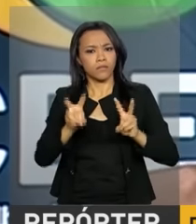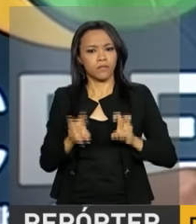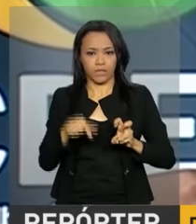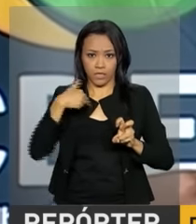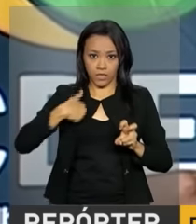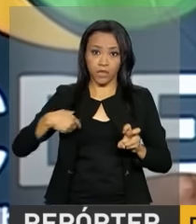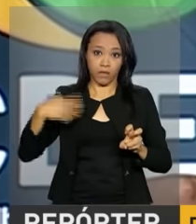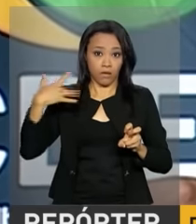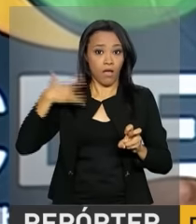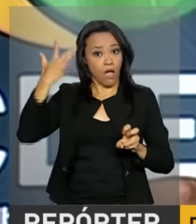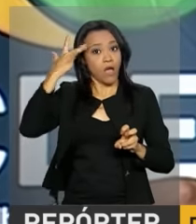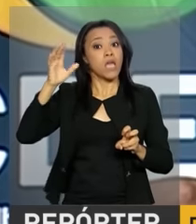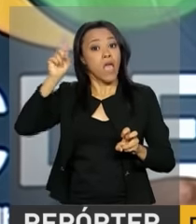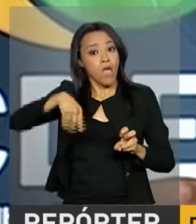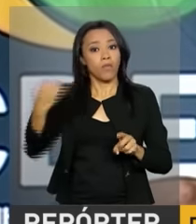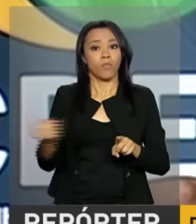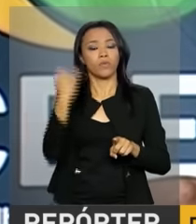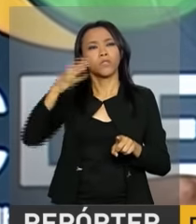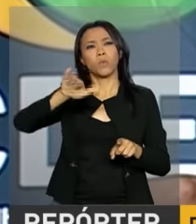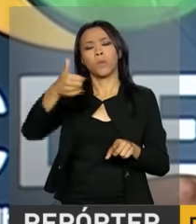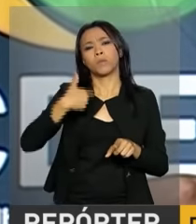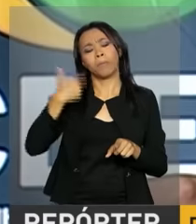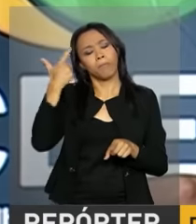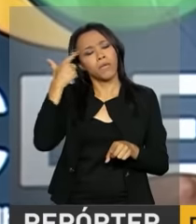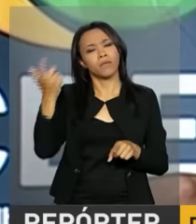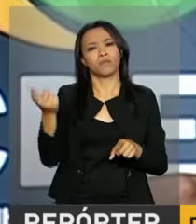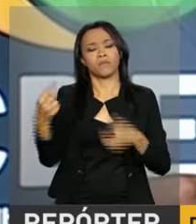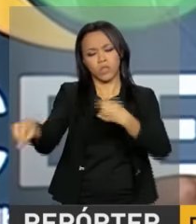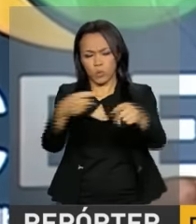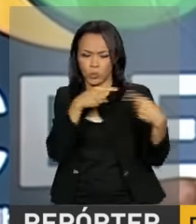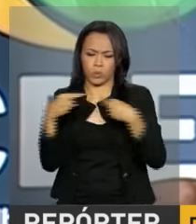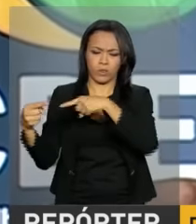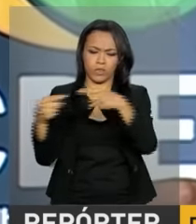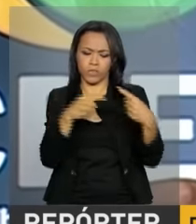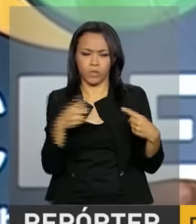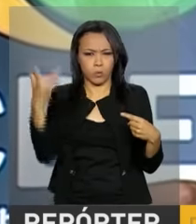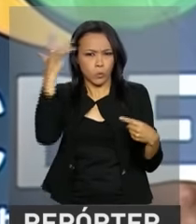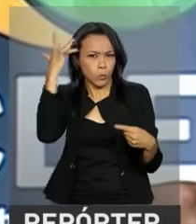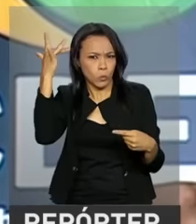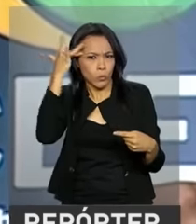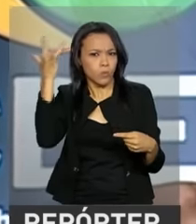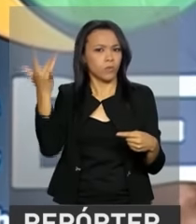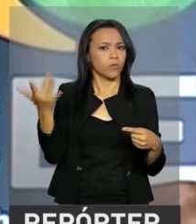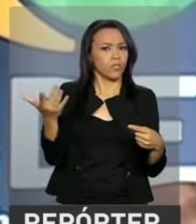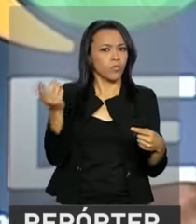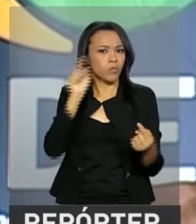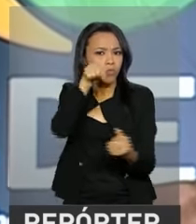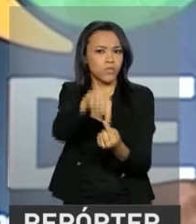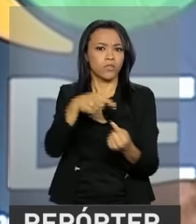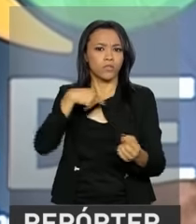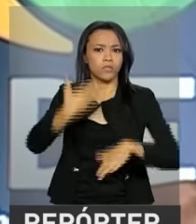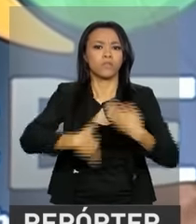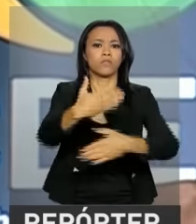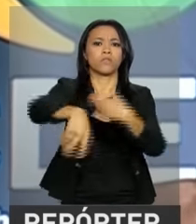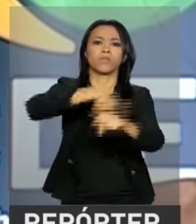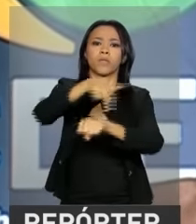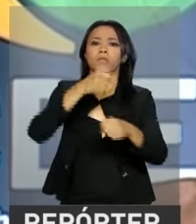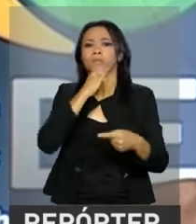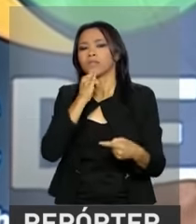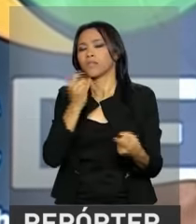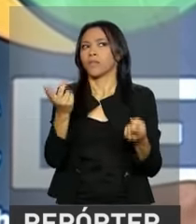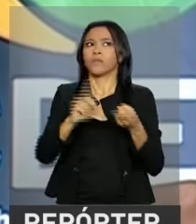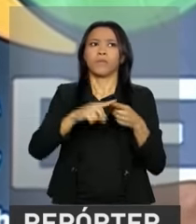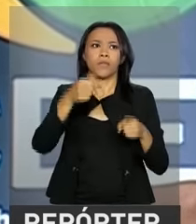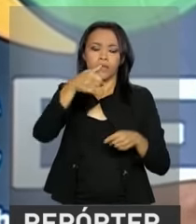importantes, quando a gente pensa numa discussão qualificada para o desenvolvimento do país, como desde